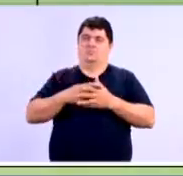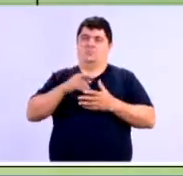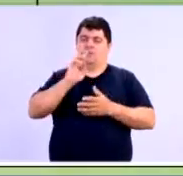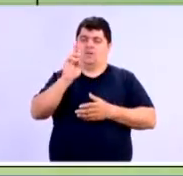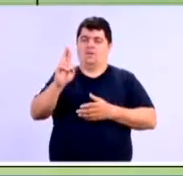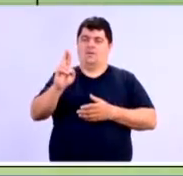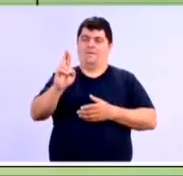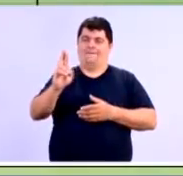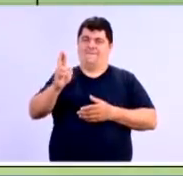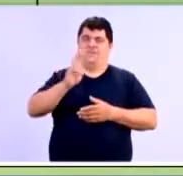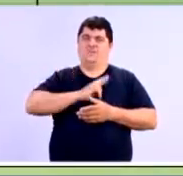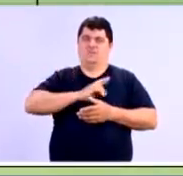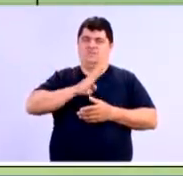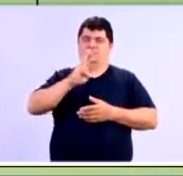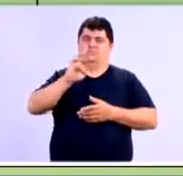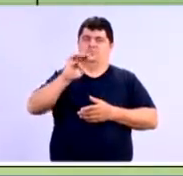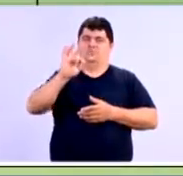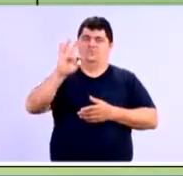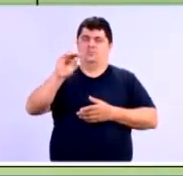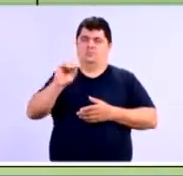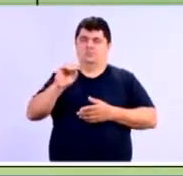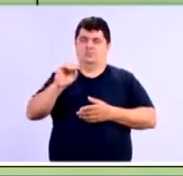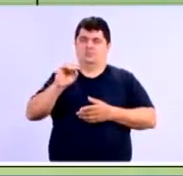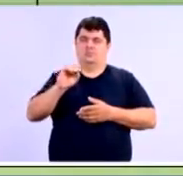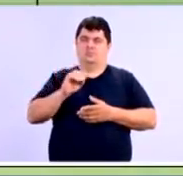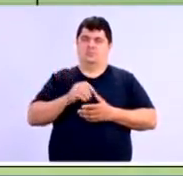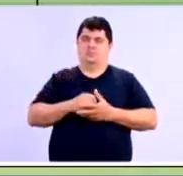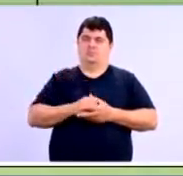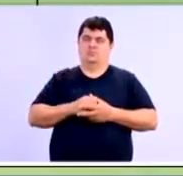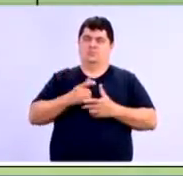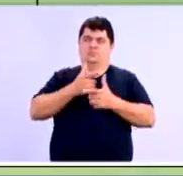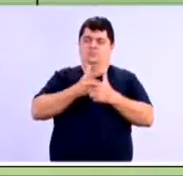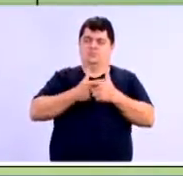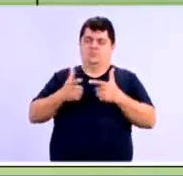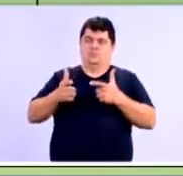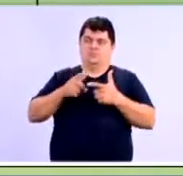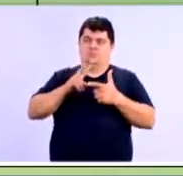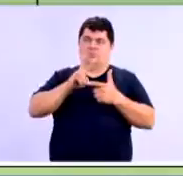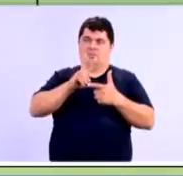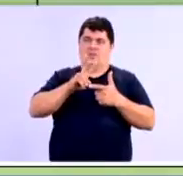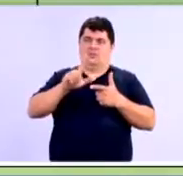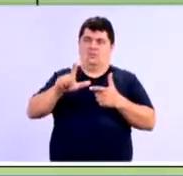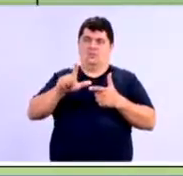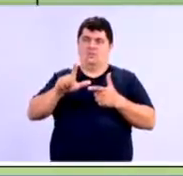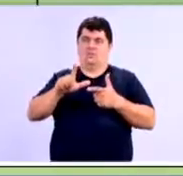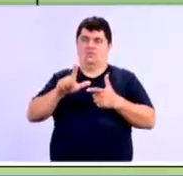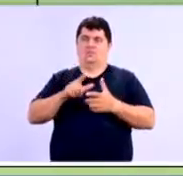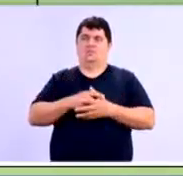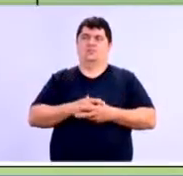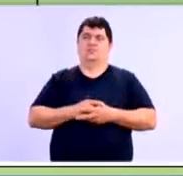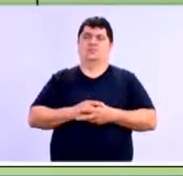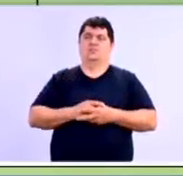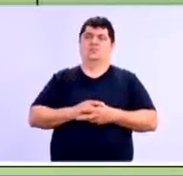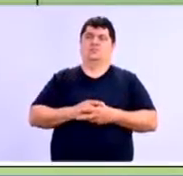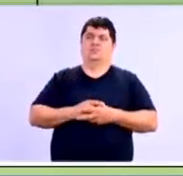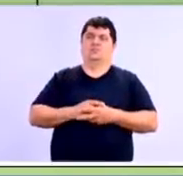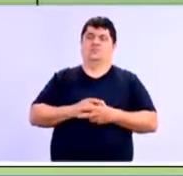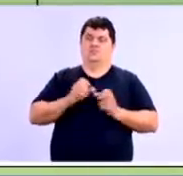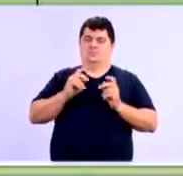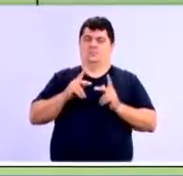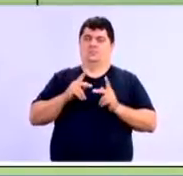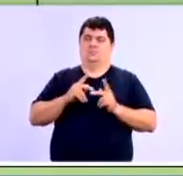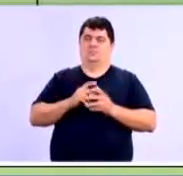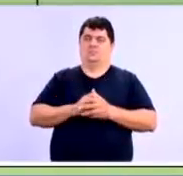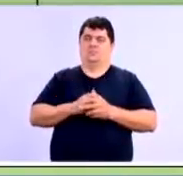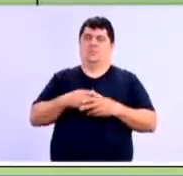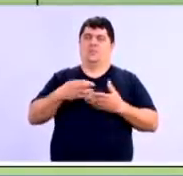Resultado bruto, né? Isso. Dividido por vendas líquidas. Vendas assim? líquidas, isso. Ok? Qual o